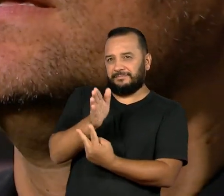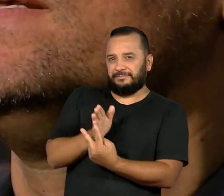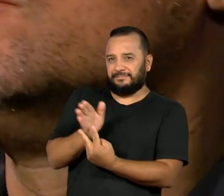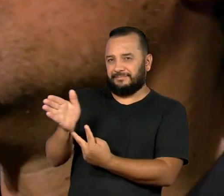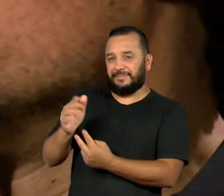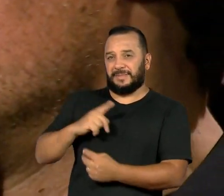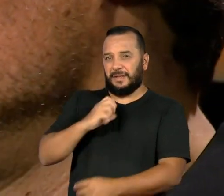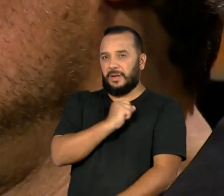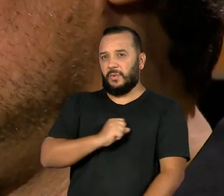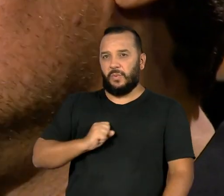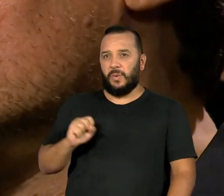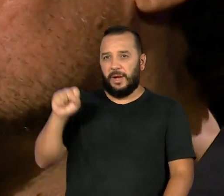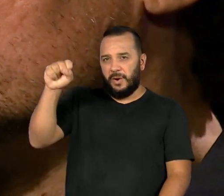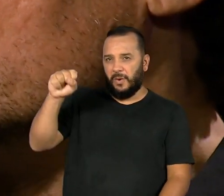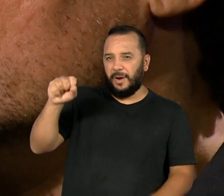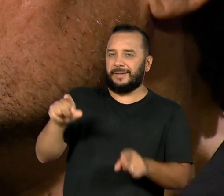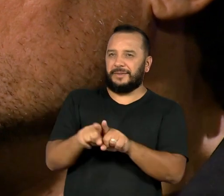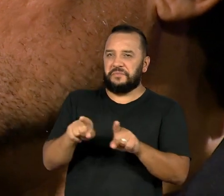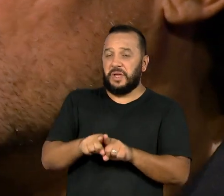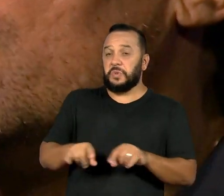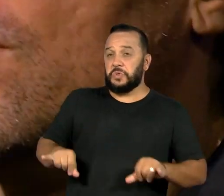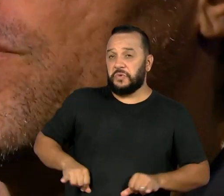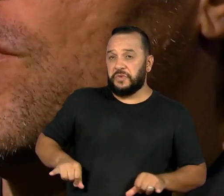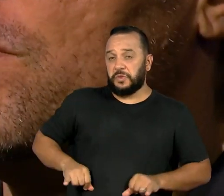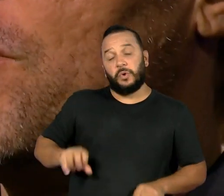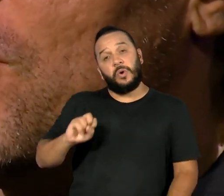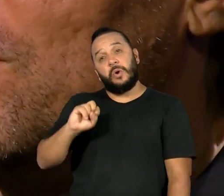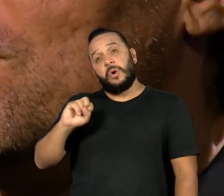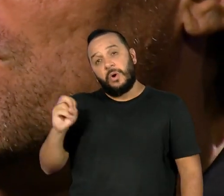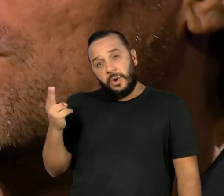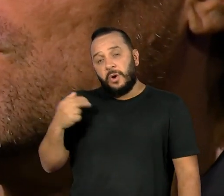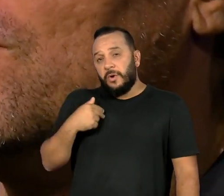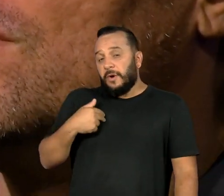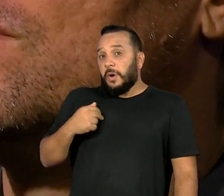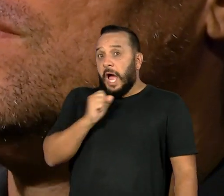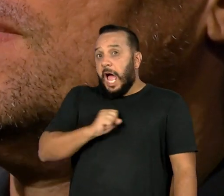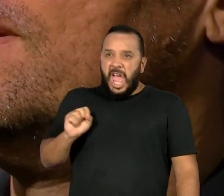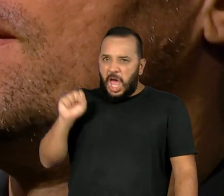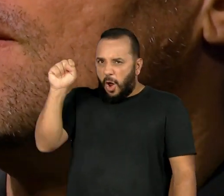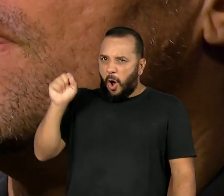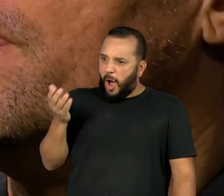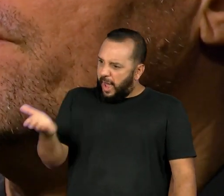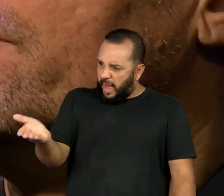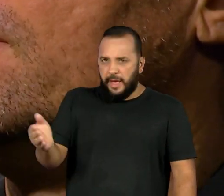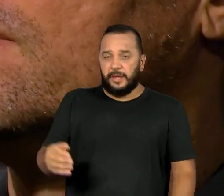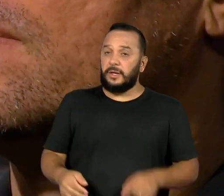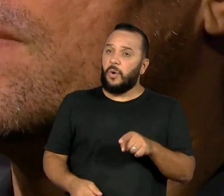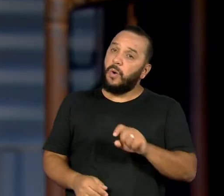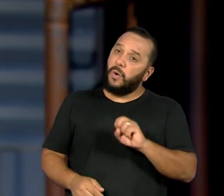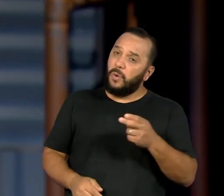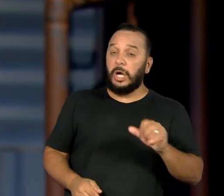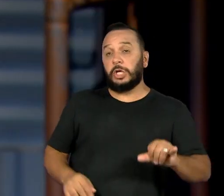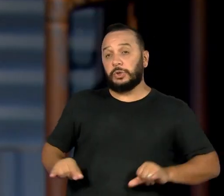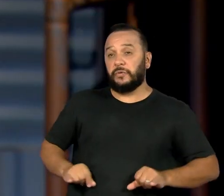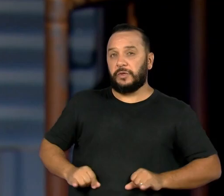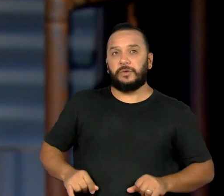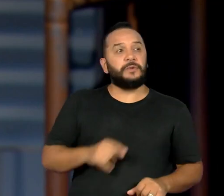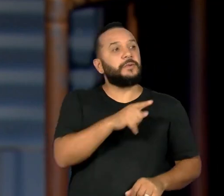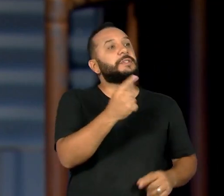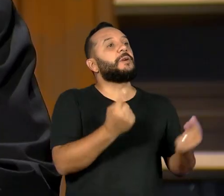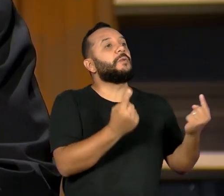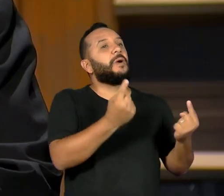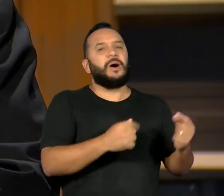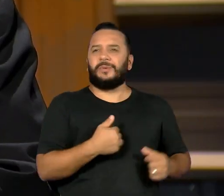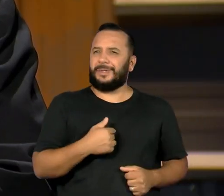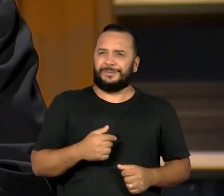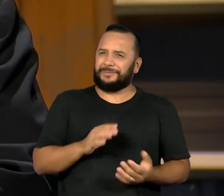herói e o sofredor, né? As pessoas ou vão para um polo ou vão para o outro E você é um herói ou um sofredor?